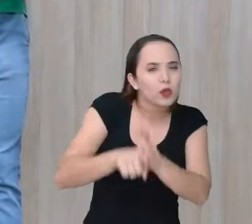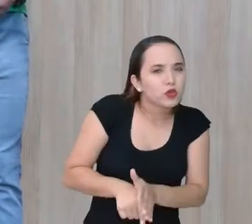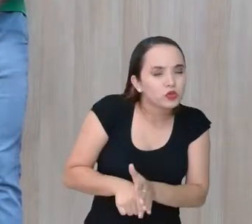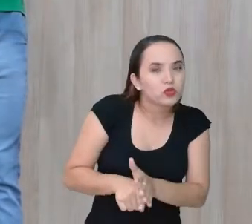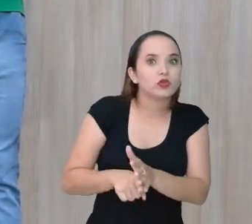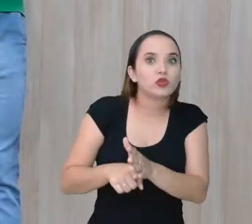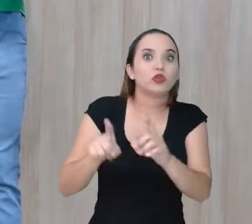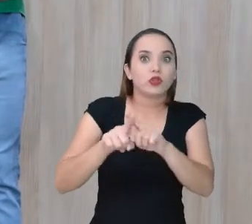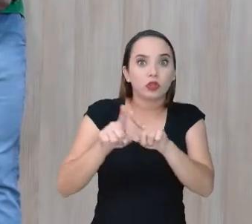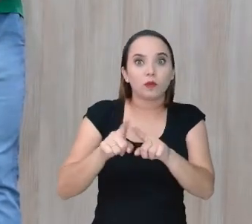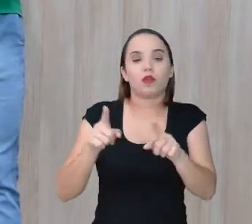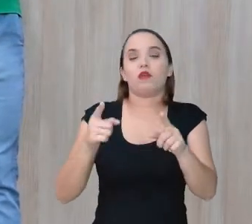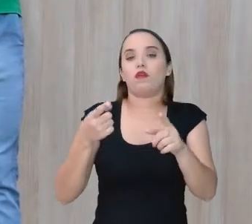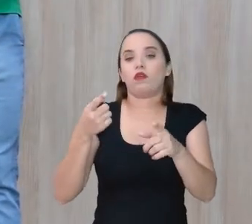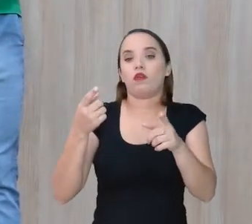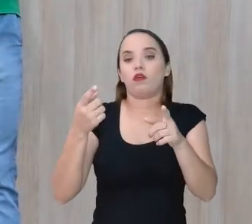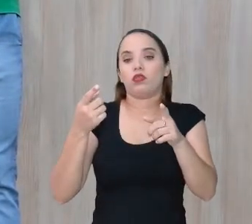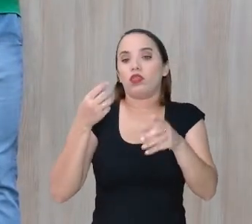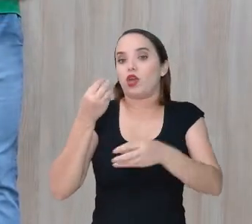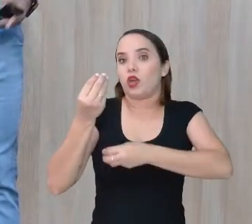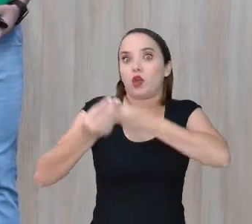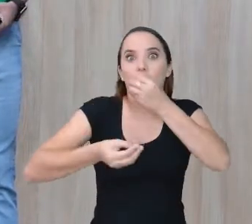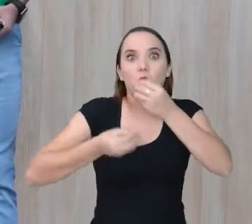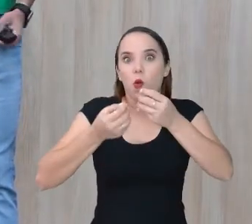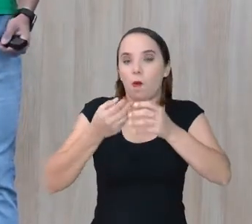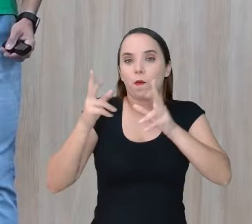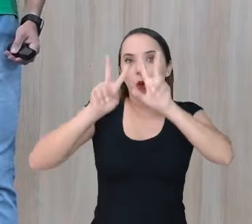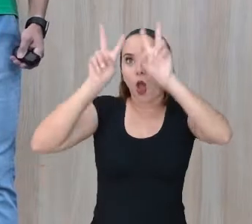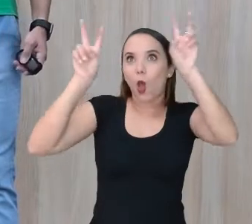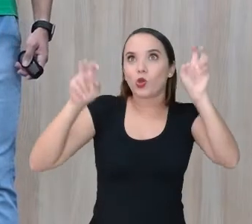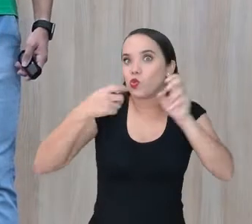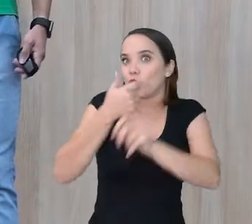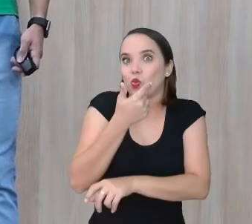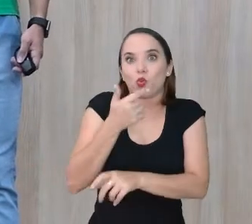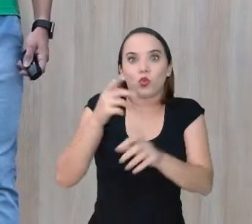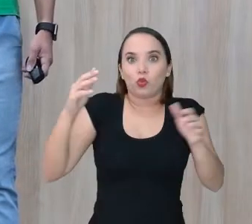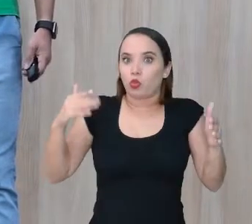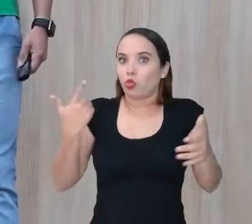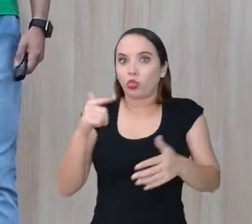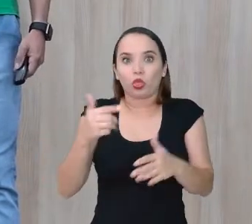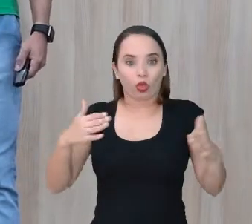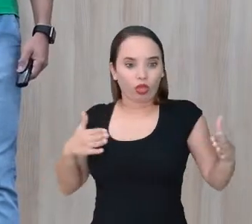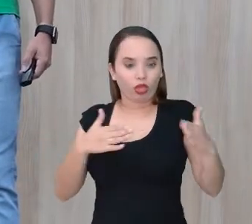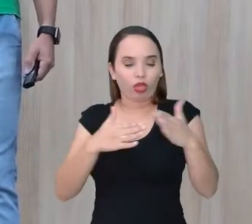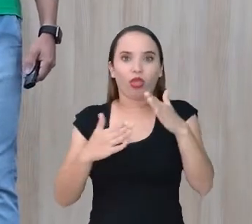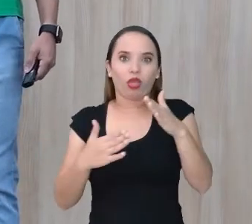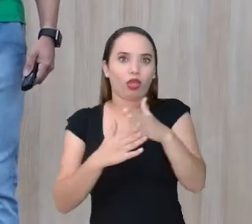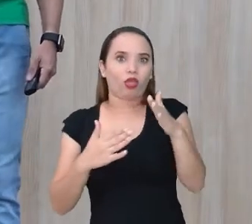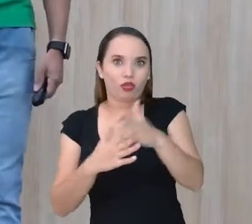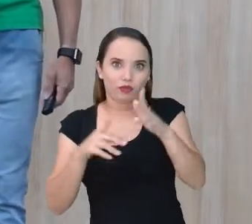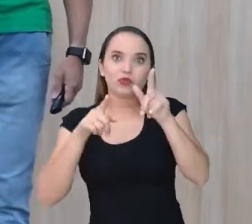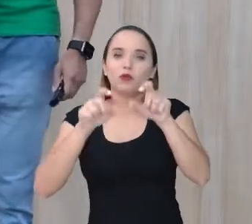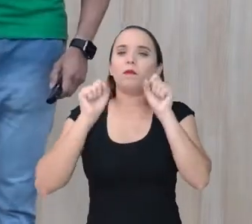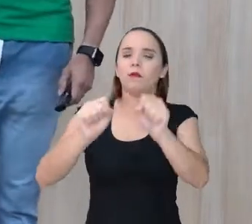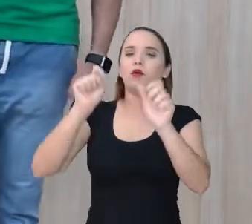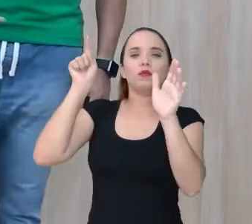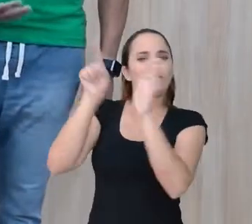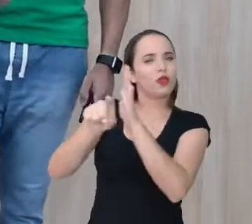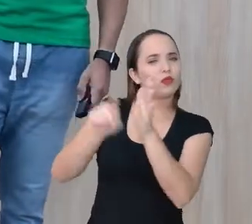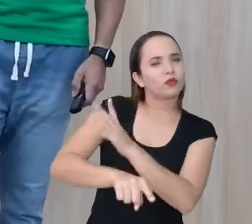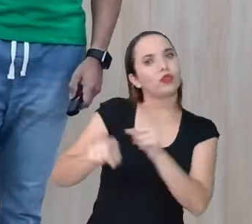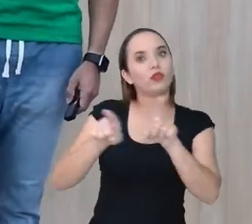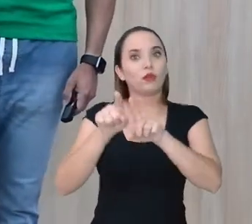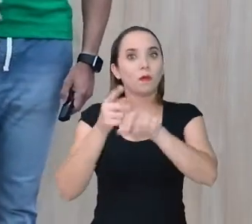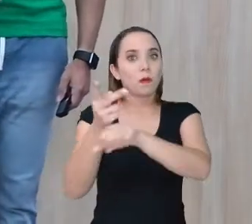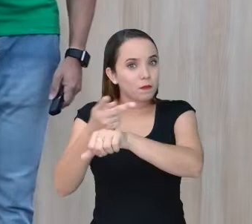da infinidade de assuntos relacionados que você pode perguntar e que você pode pesquisar através